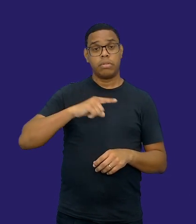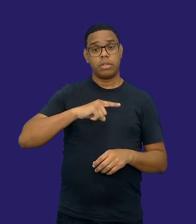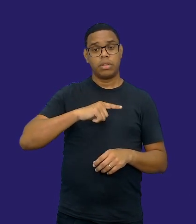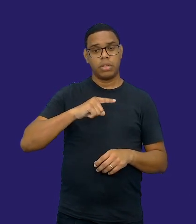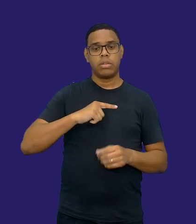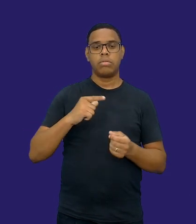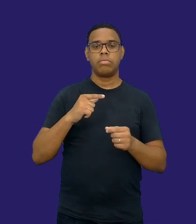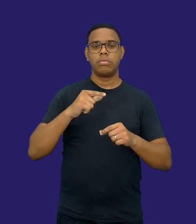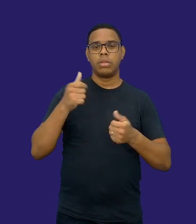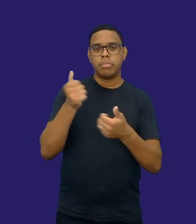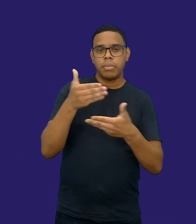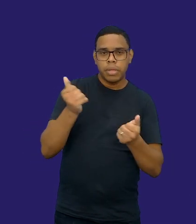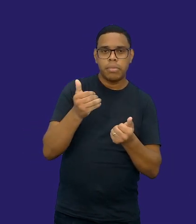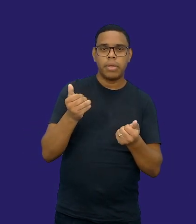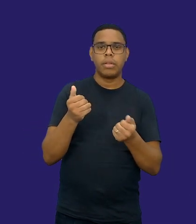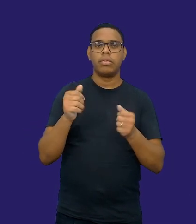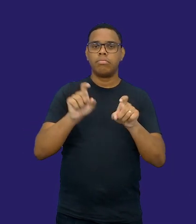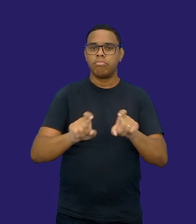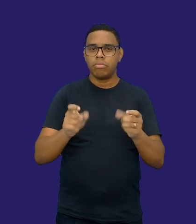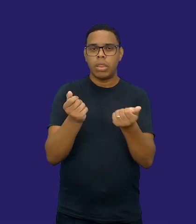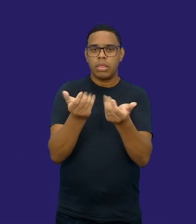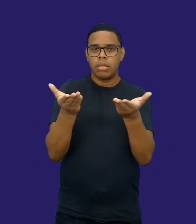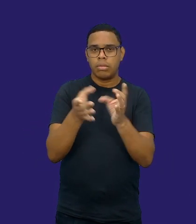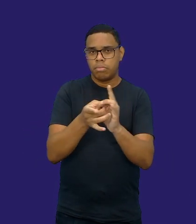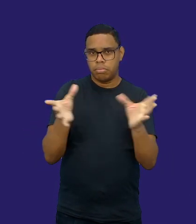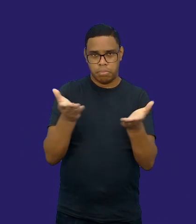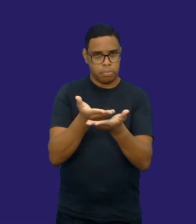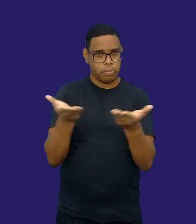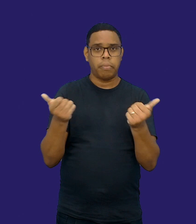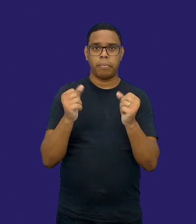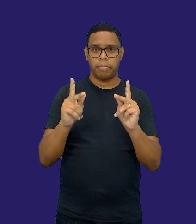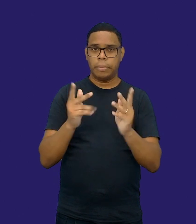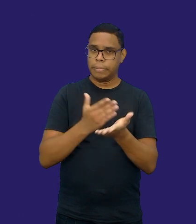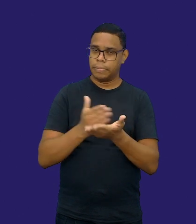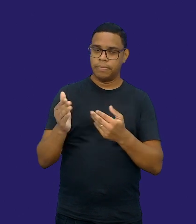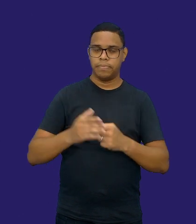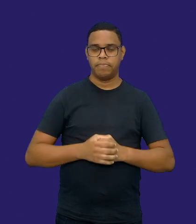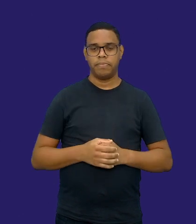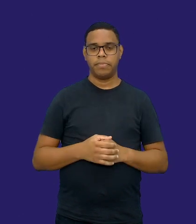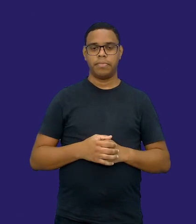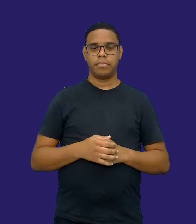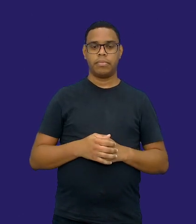o material, né, digital aí com vocês. Então, vamos lá.